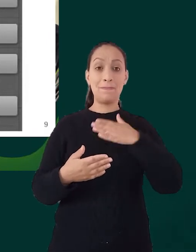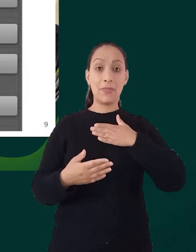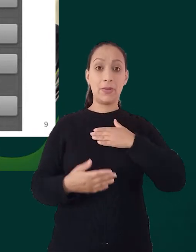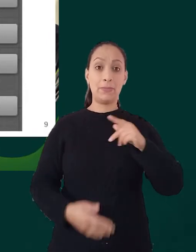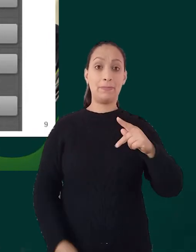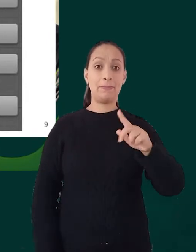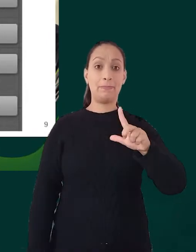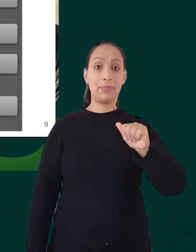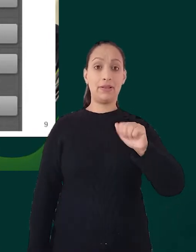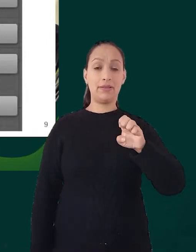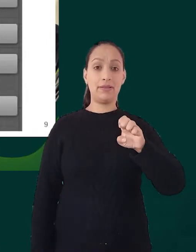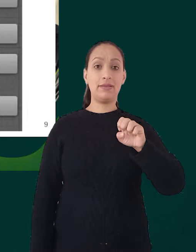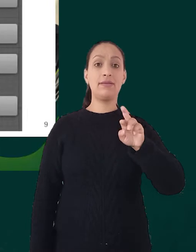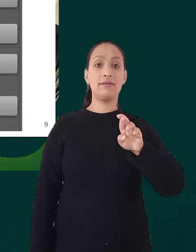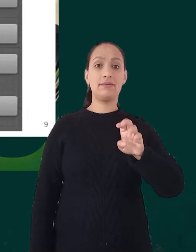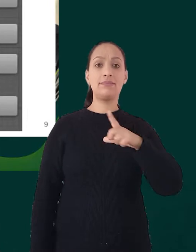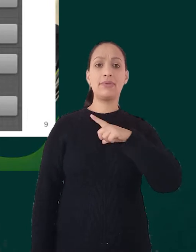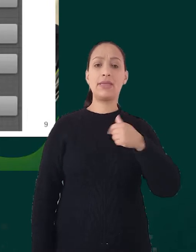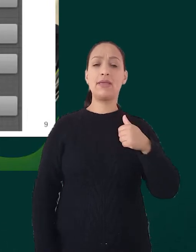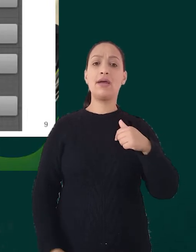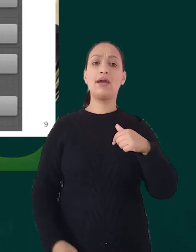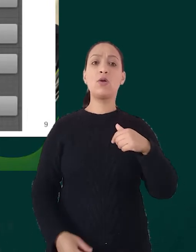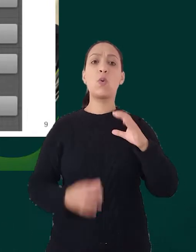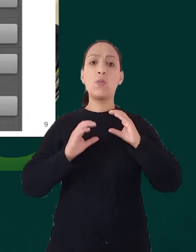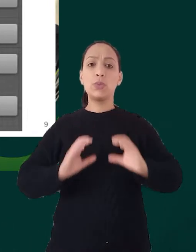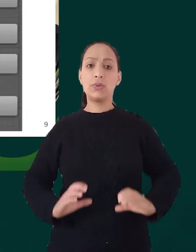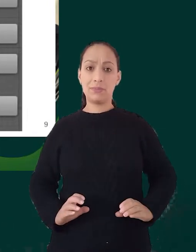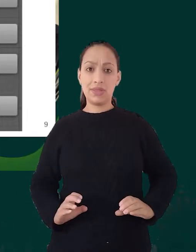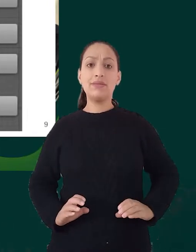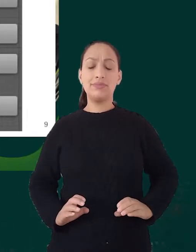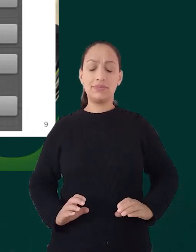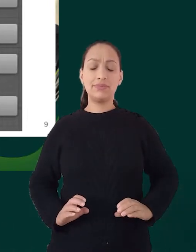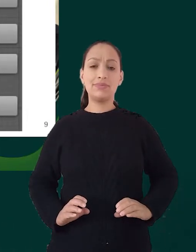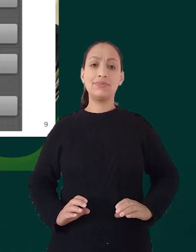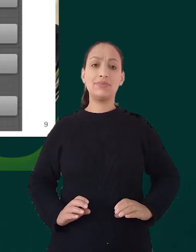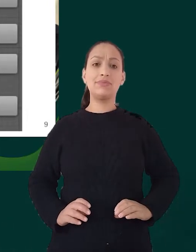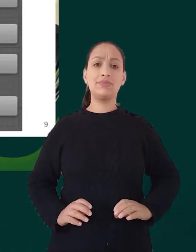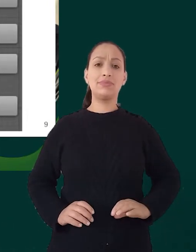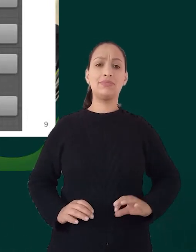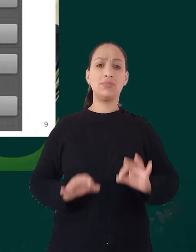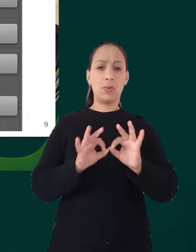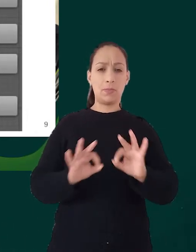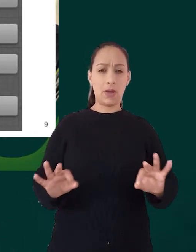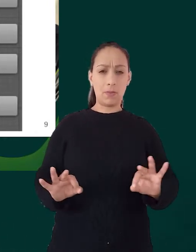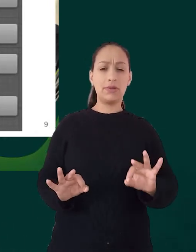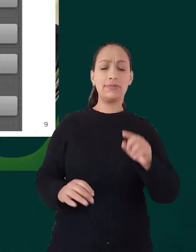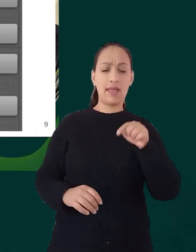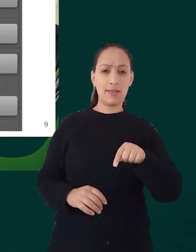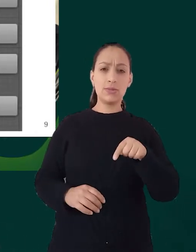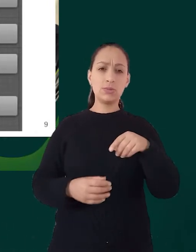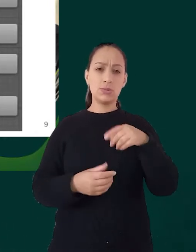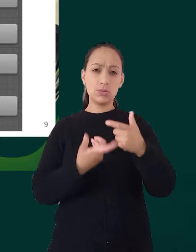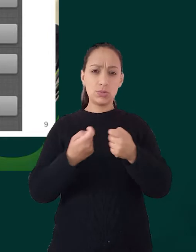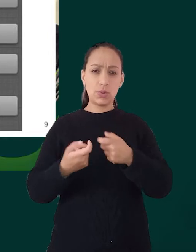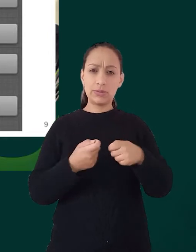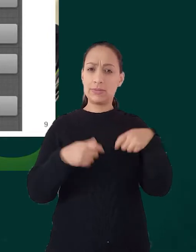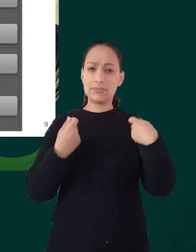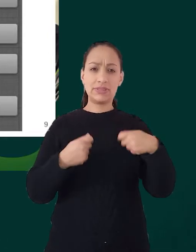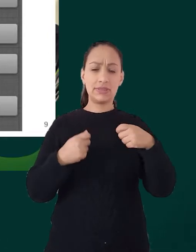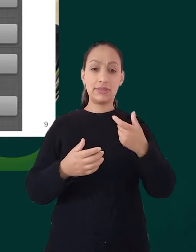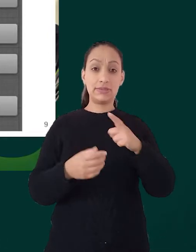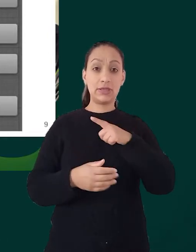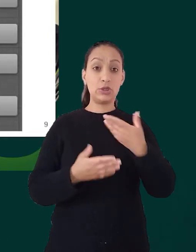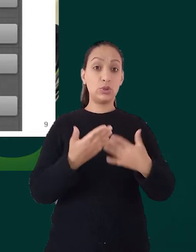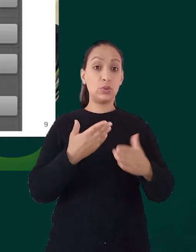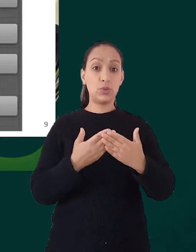mais comportamentos, tá? Normalmente nos jogos, eu não preciso ter todos eles, o prepare, begin,